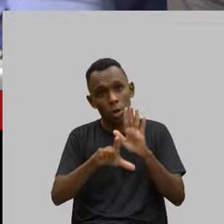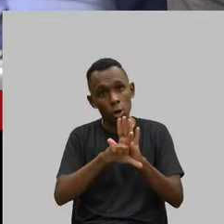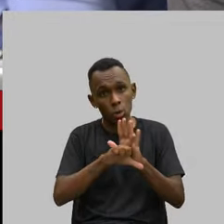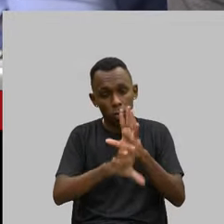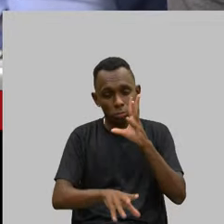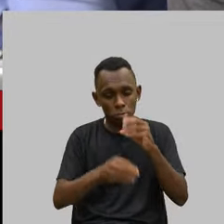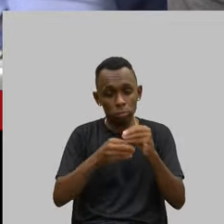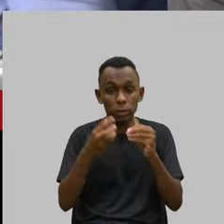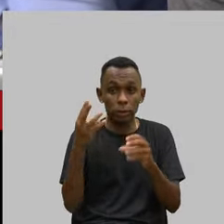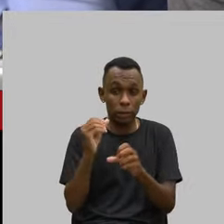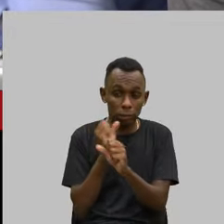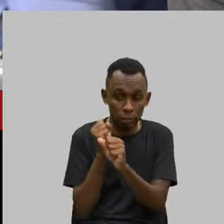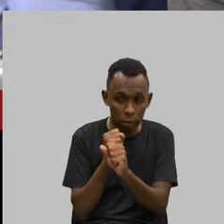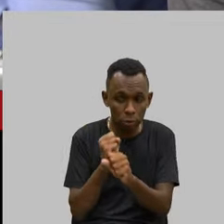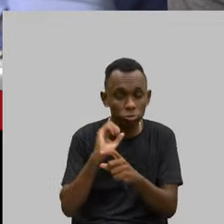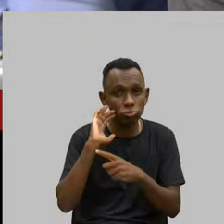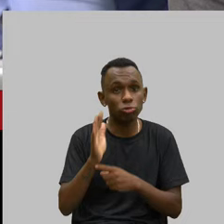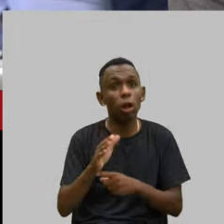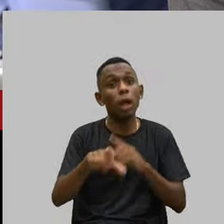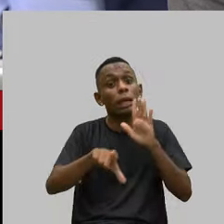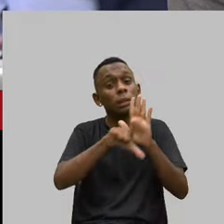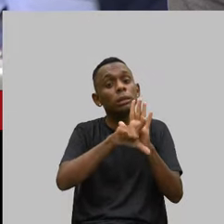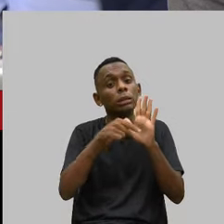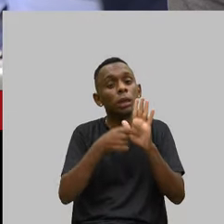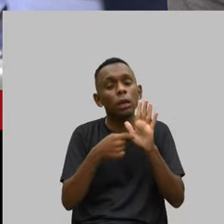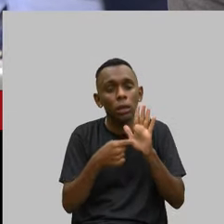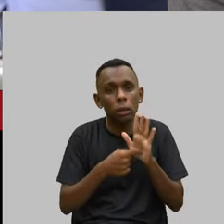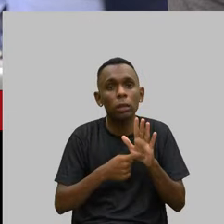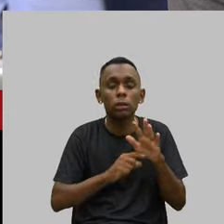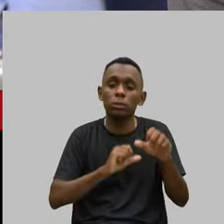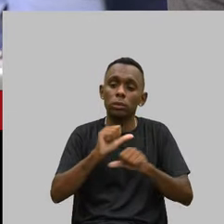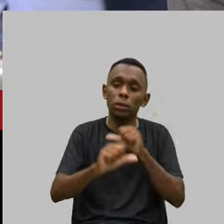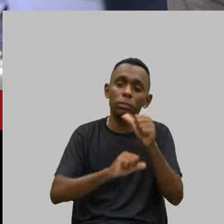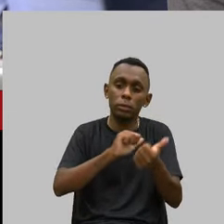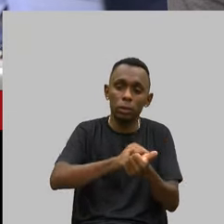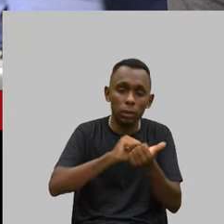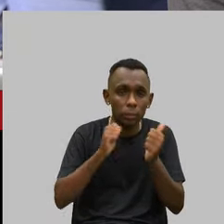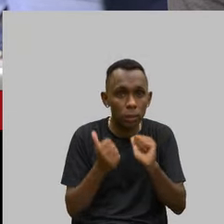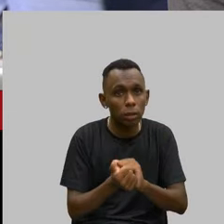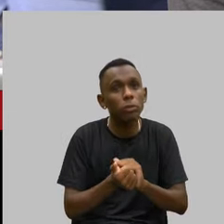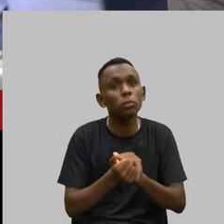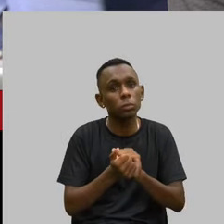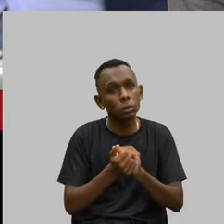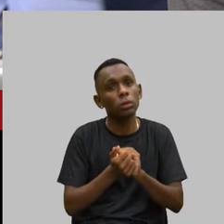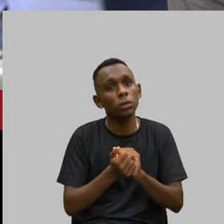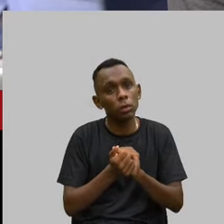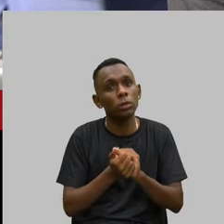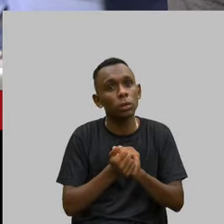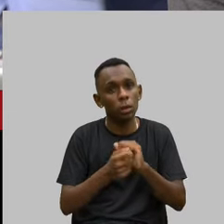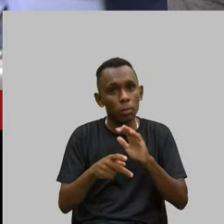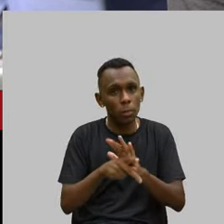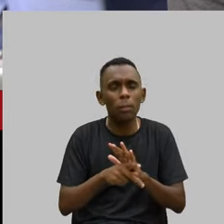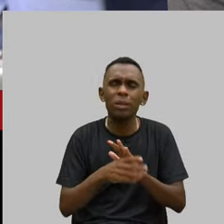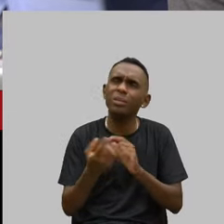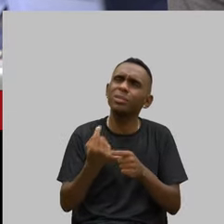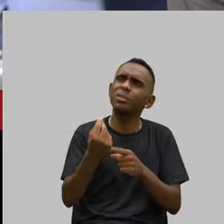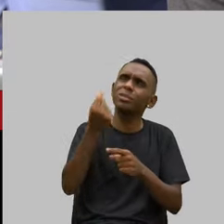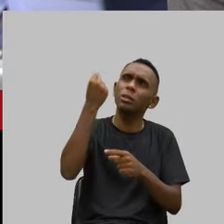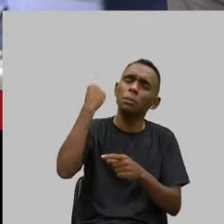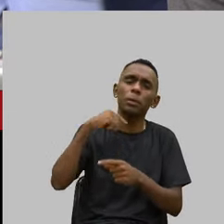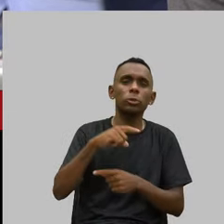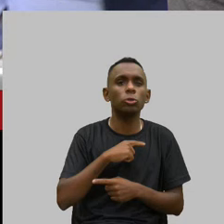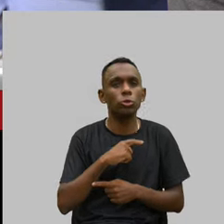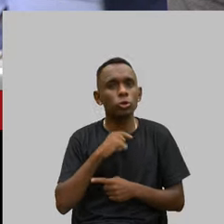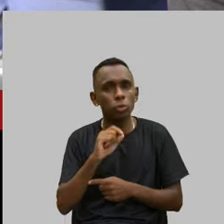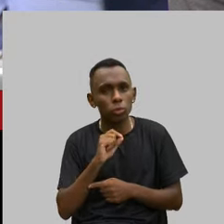décadas que ela trouxe o reacio e ela adaptou os indexadores né Antigamente ele tinha e